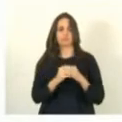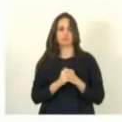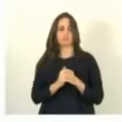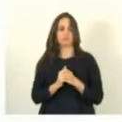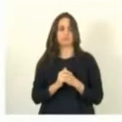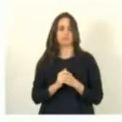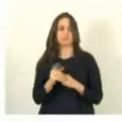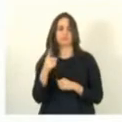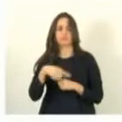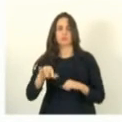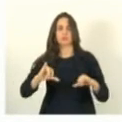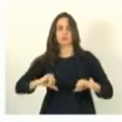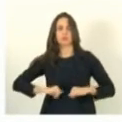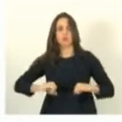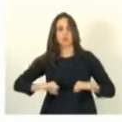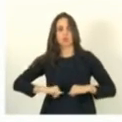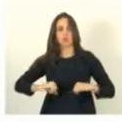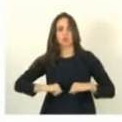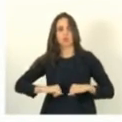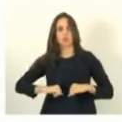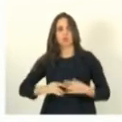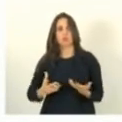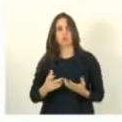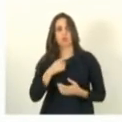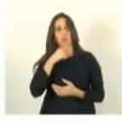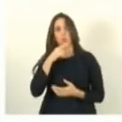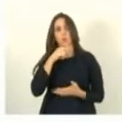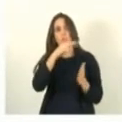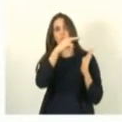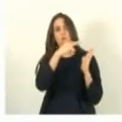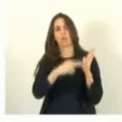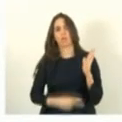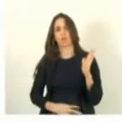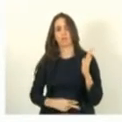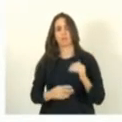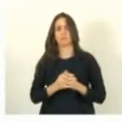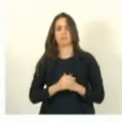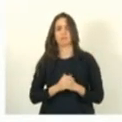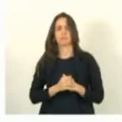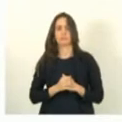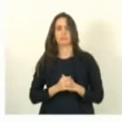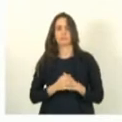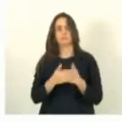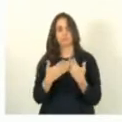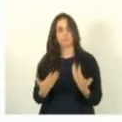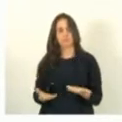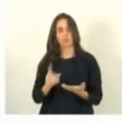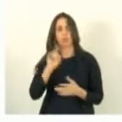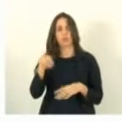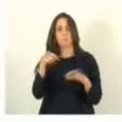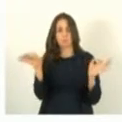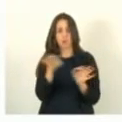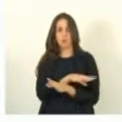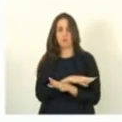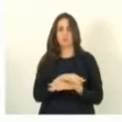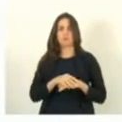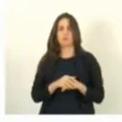A gente sofre, até difícil terminar de ver tudo. E deputado Favato, após isso,